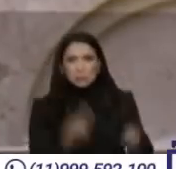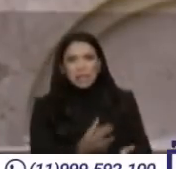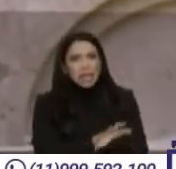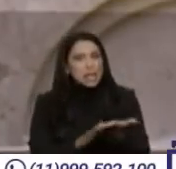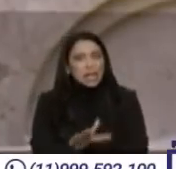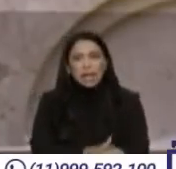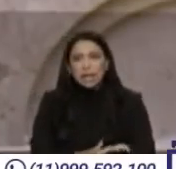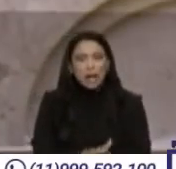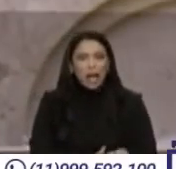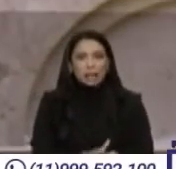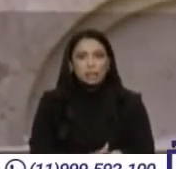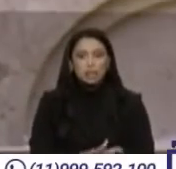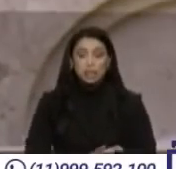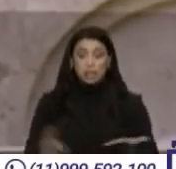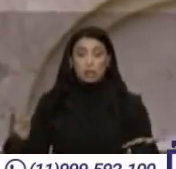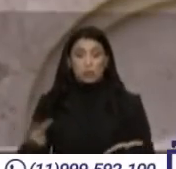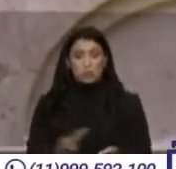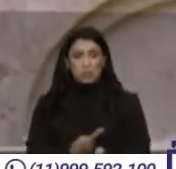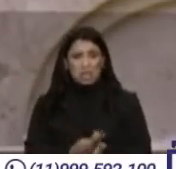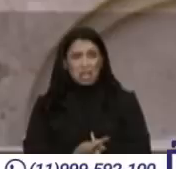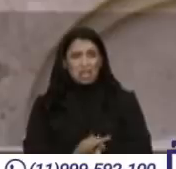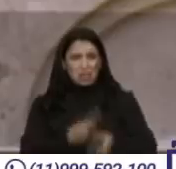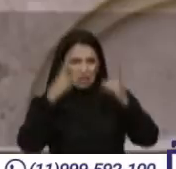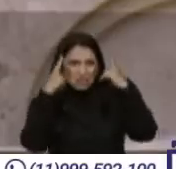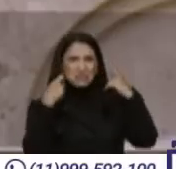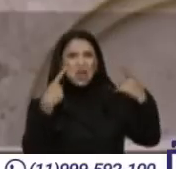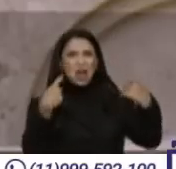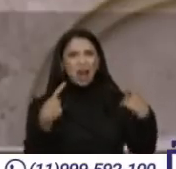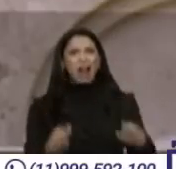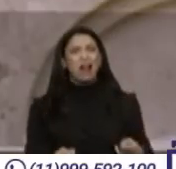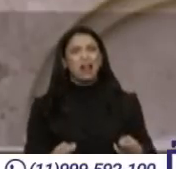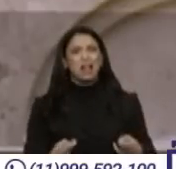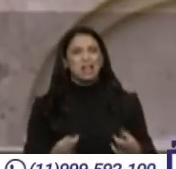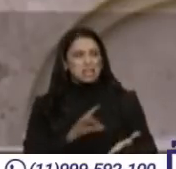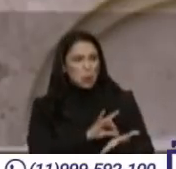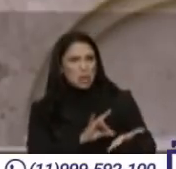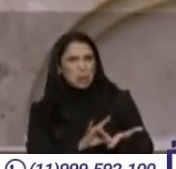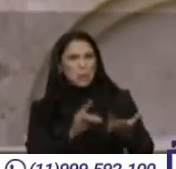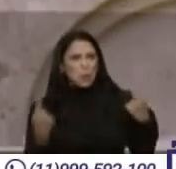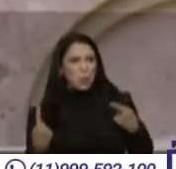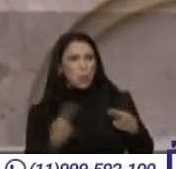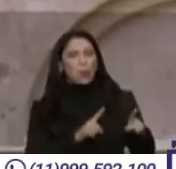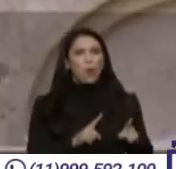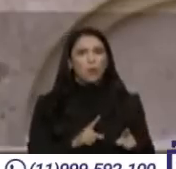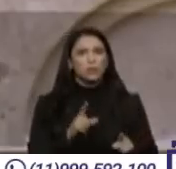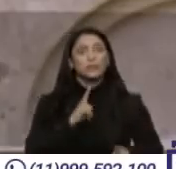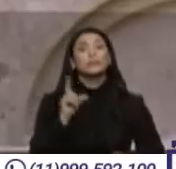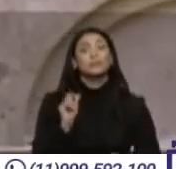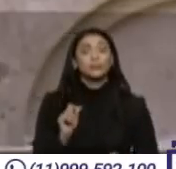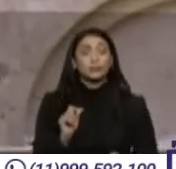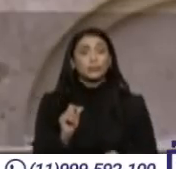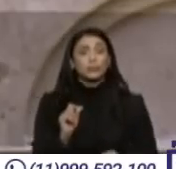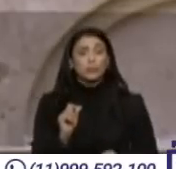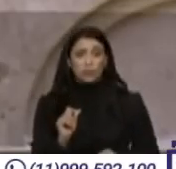provê, e se volta como algoz em seu vazio substancial até contra os que